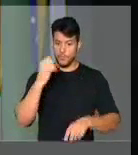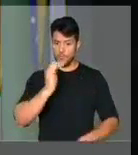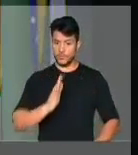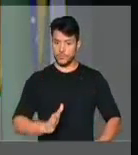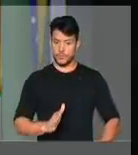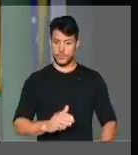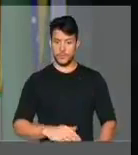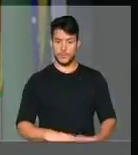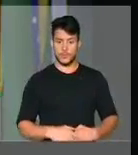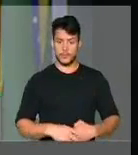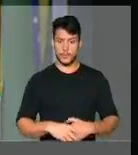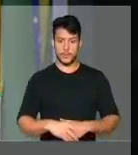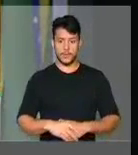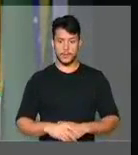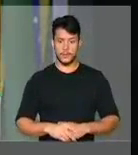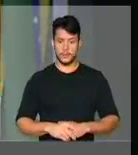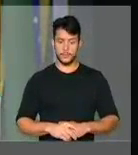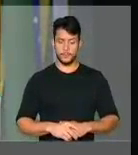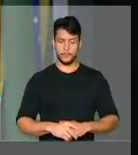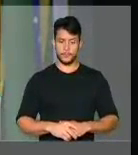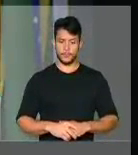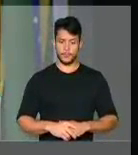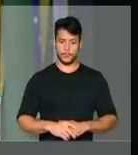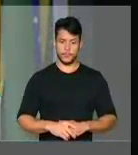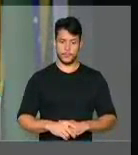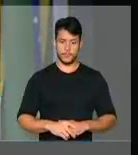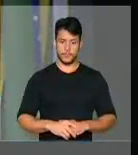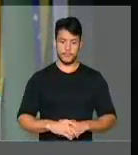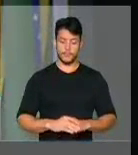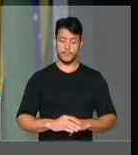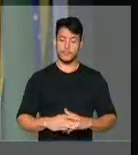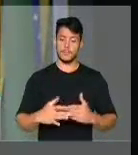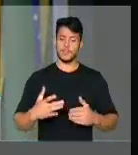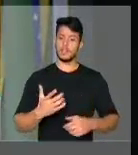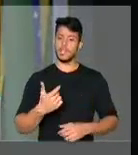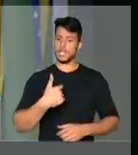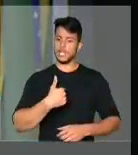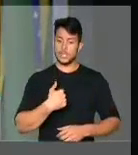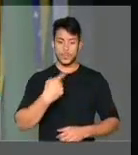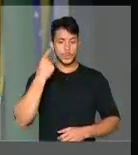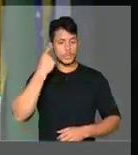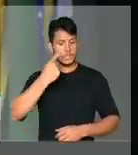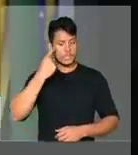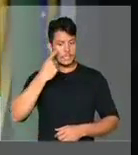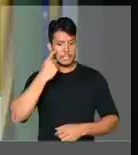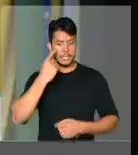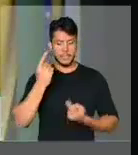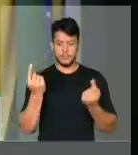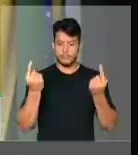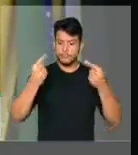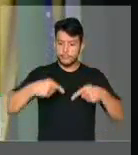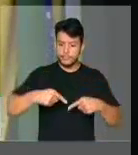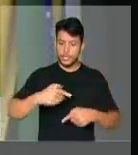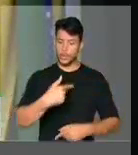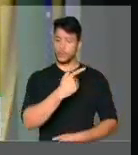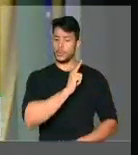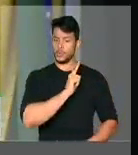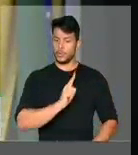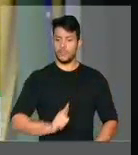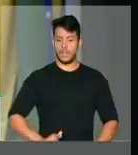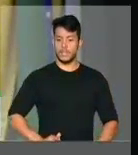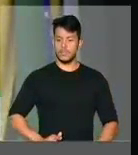serão votados e aprovados nesta casa. Eu disputei o governo, fiz o bom